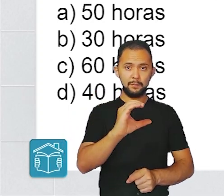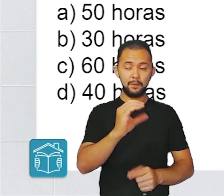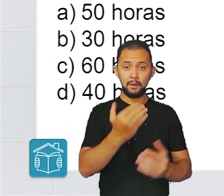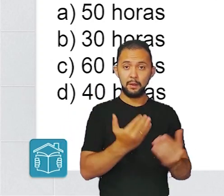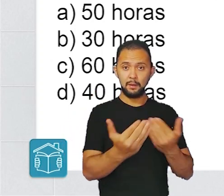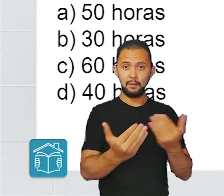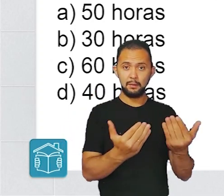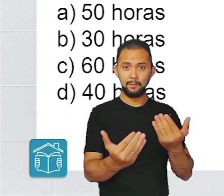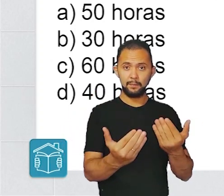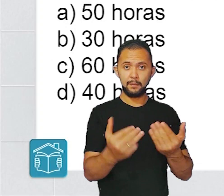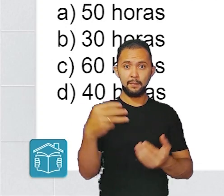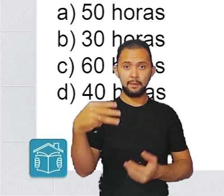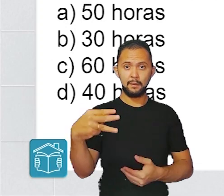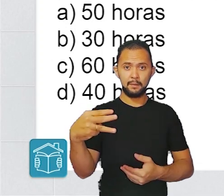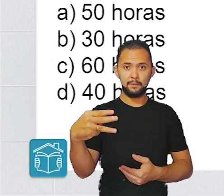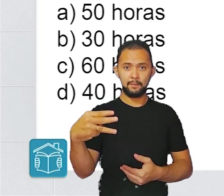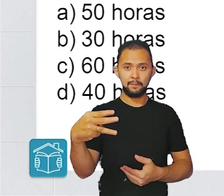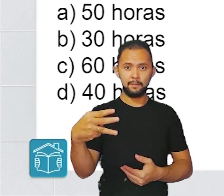entre